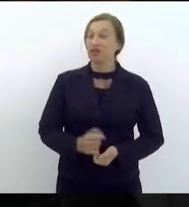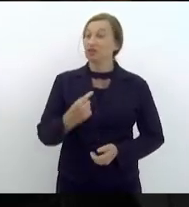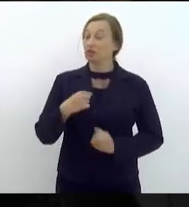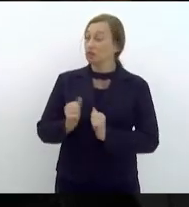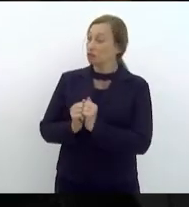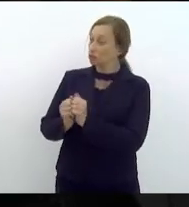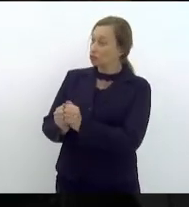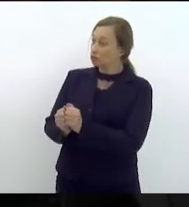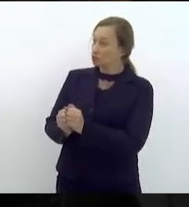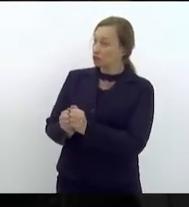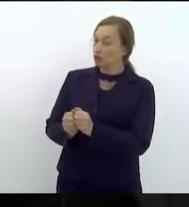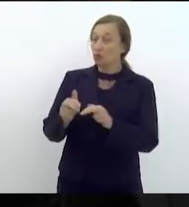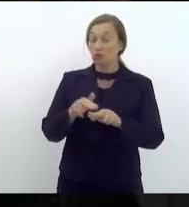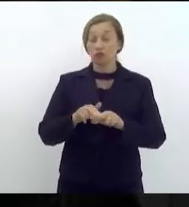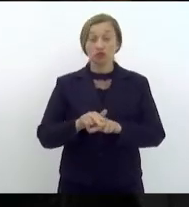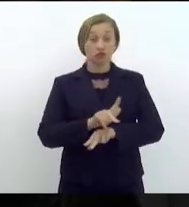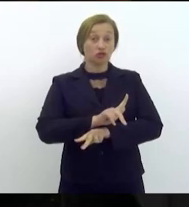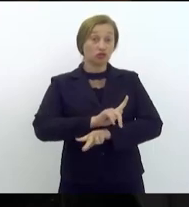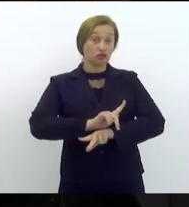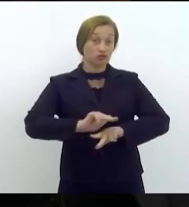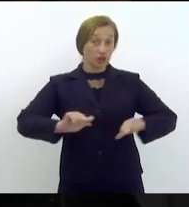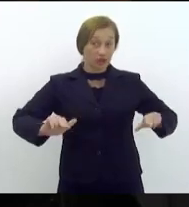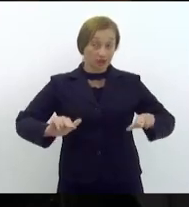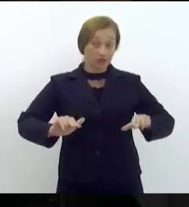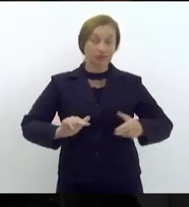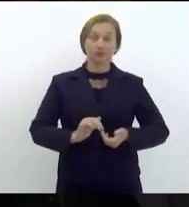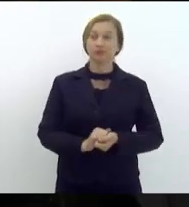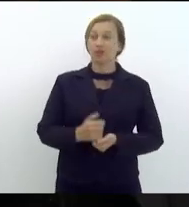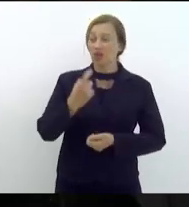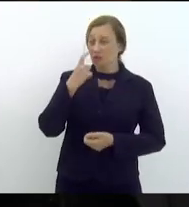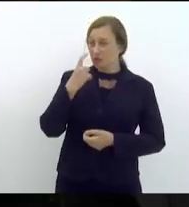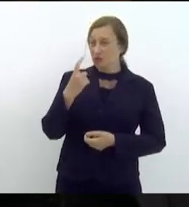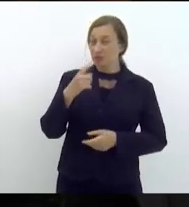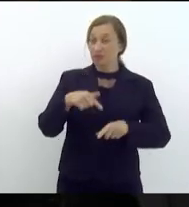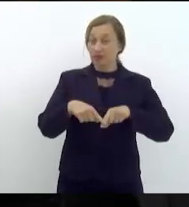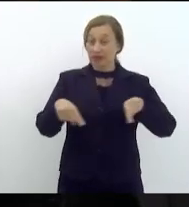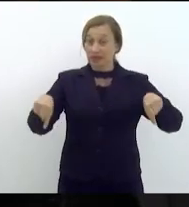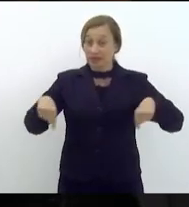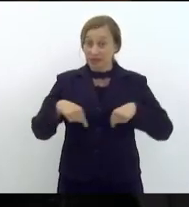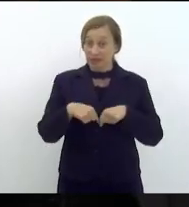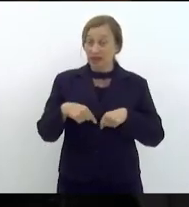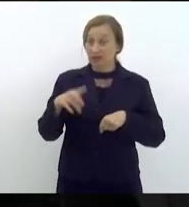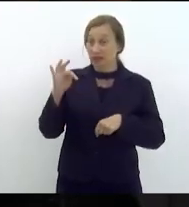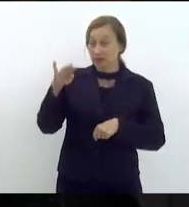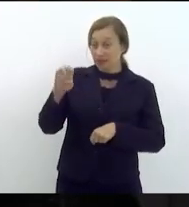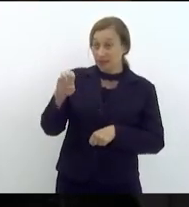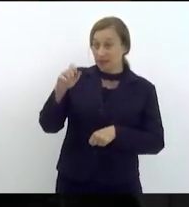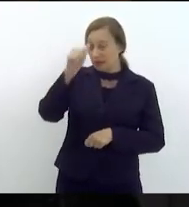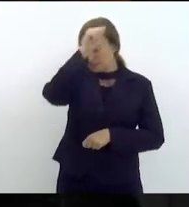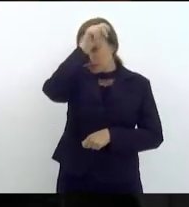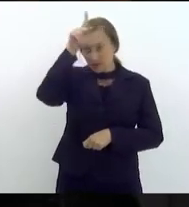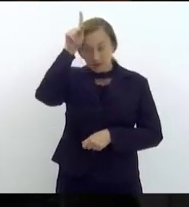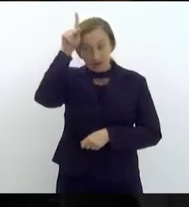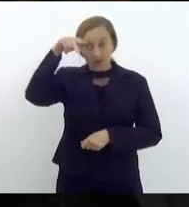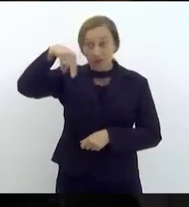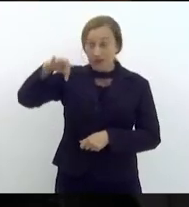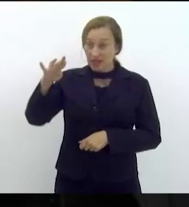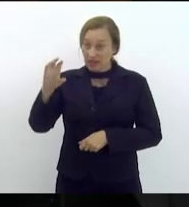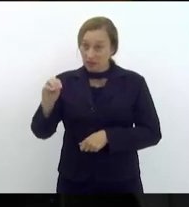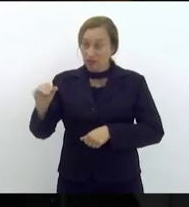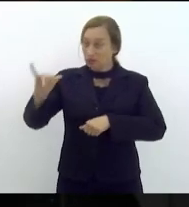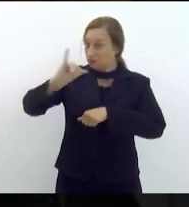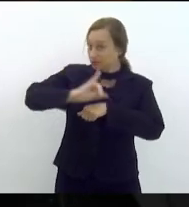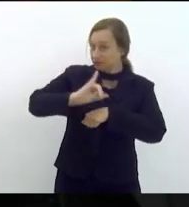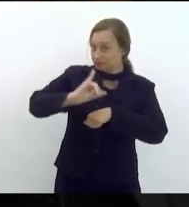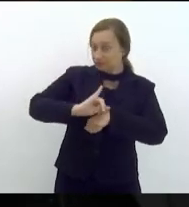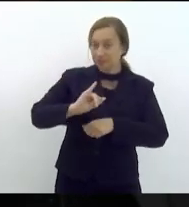juntos não fomos motivos diversos e assistimos na sala do gabinete do prefeito Neto de Volta Redonda